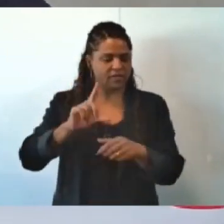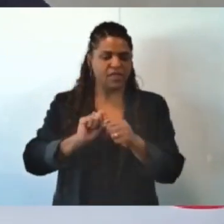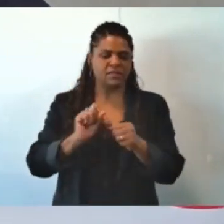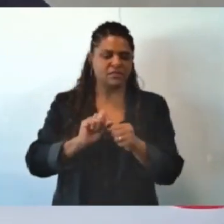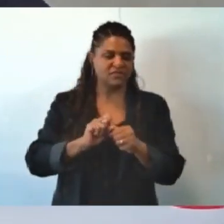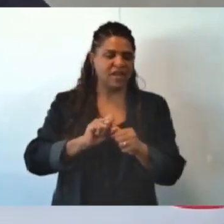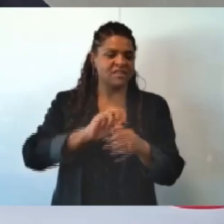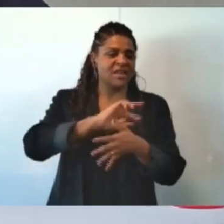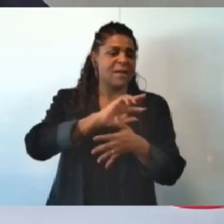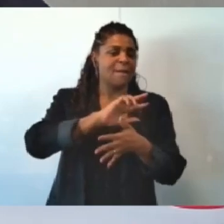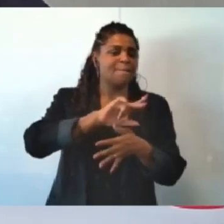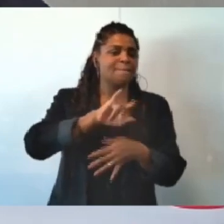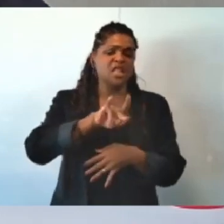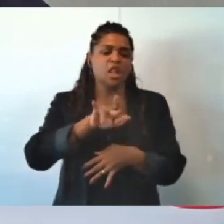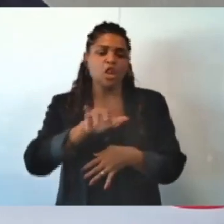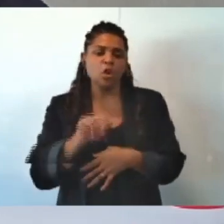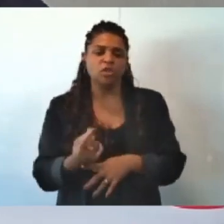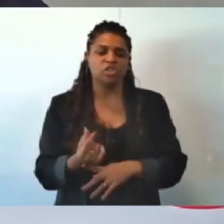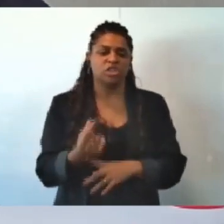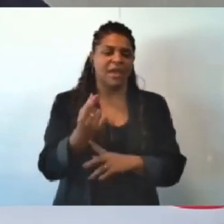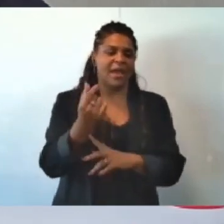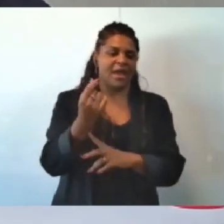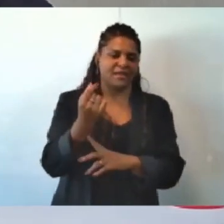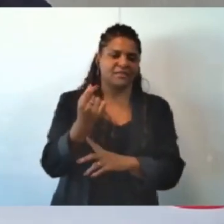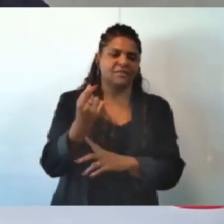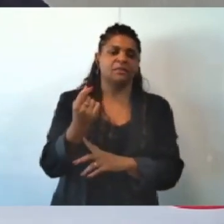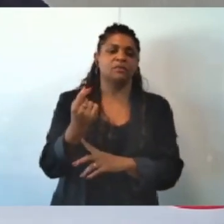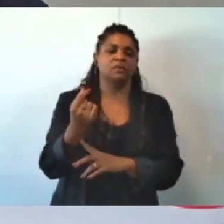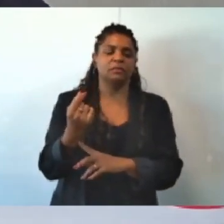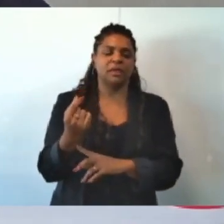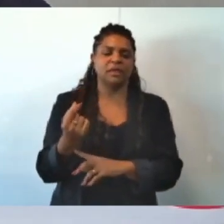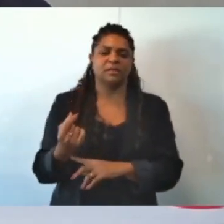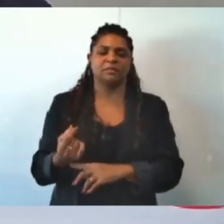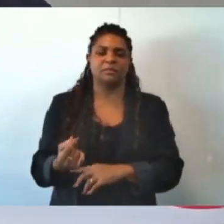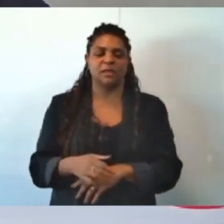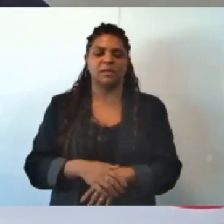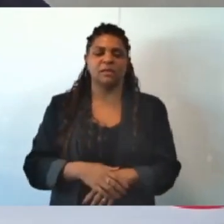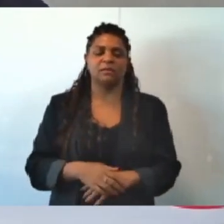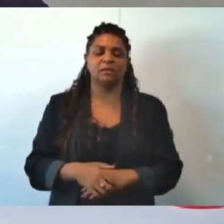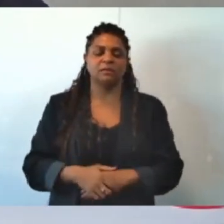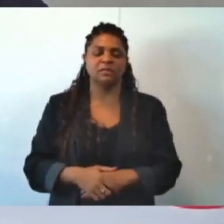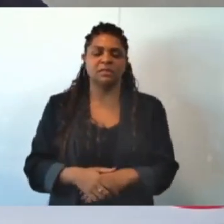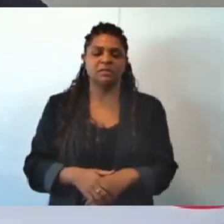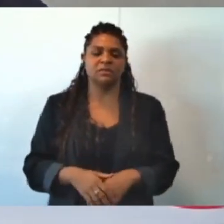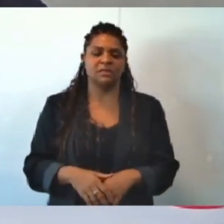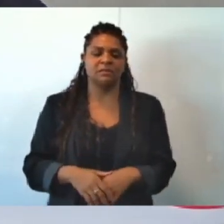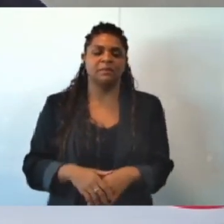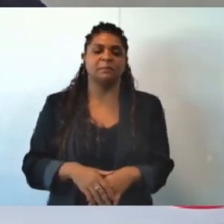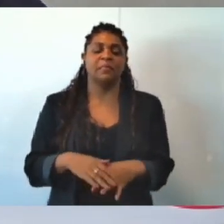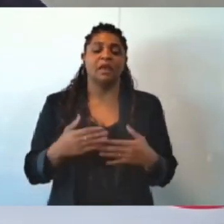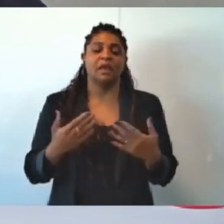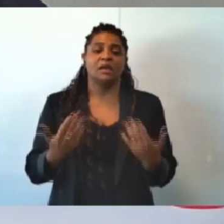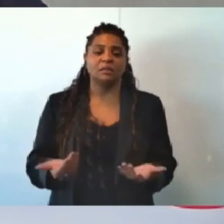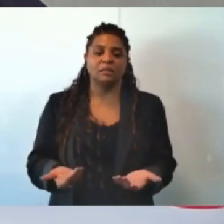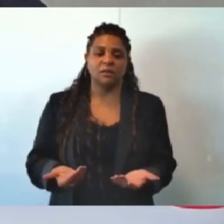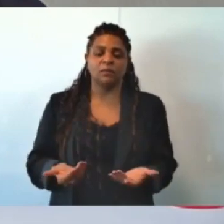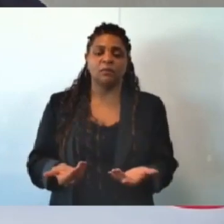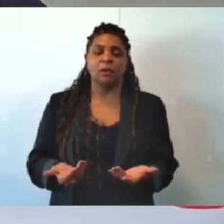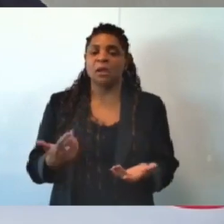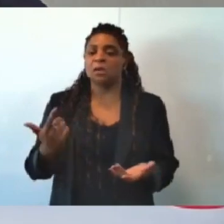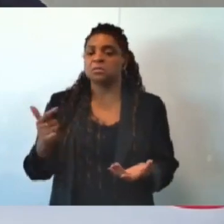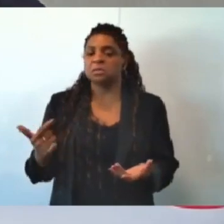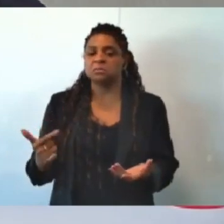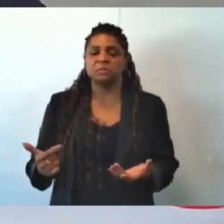a sociedade possa ganhar 3 minutos de ônibus. Né? Então, assim, não faz sentido, às vezes,